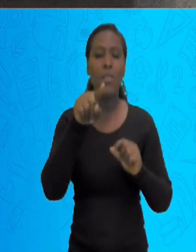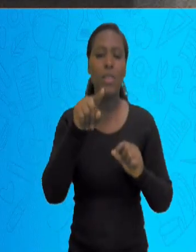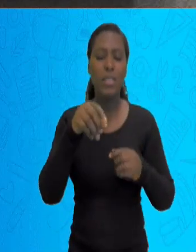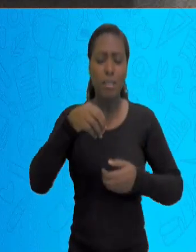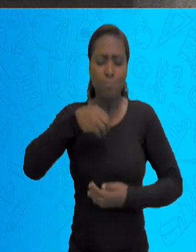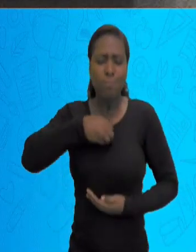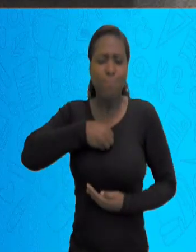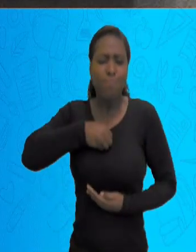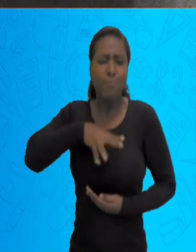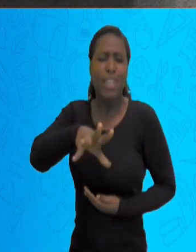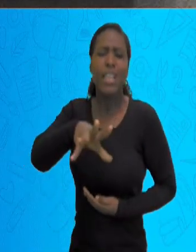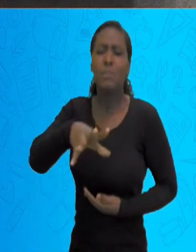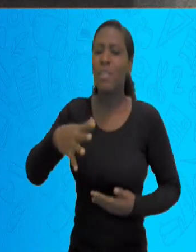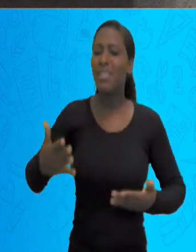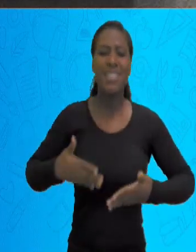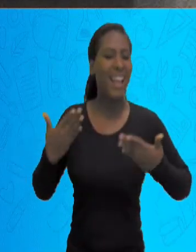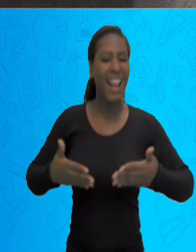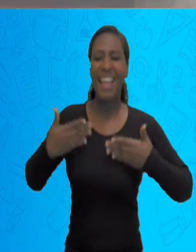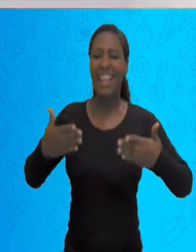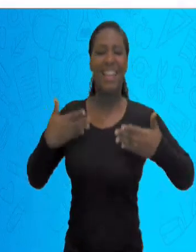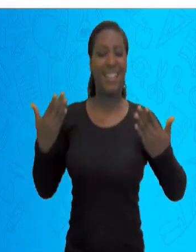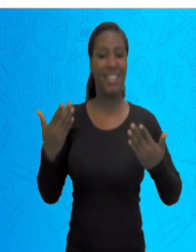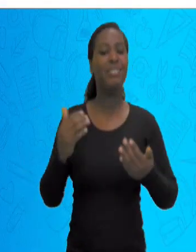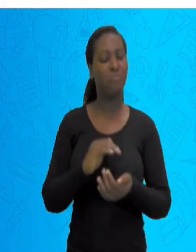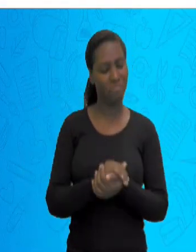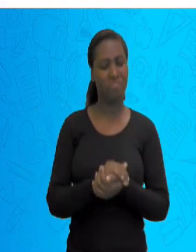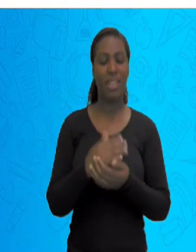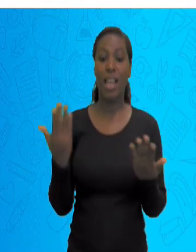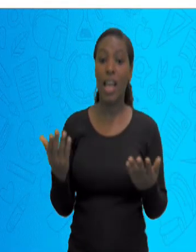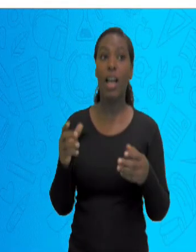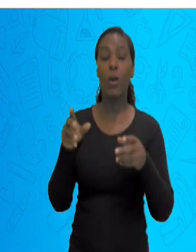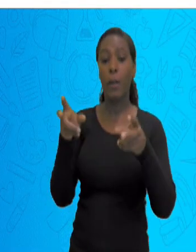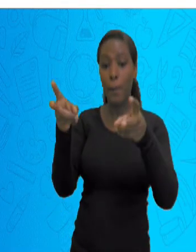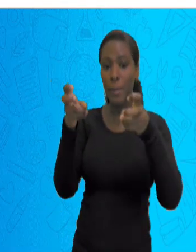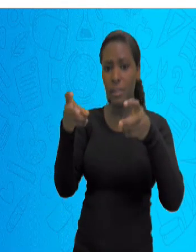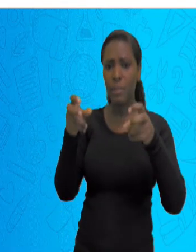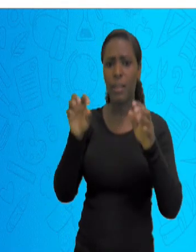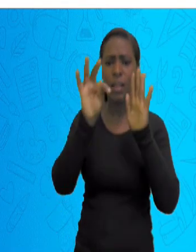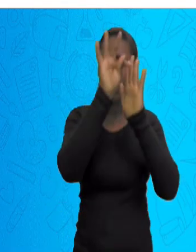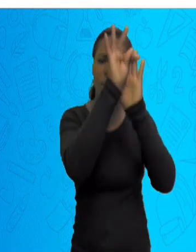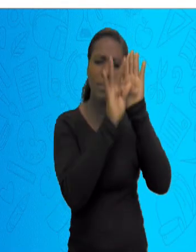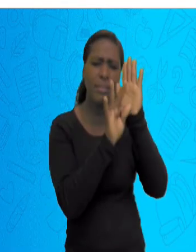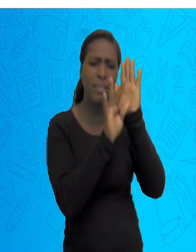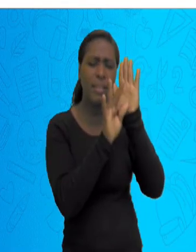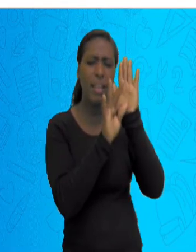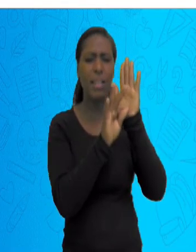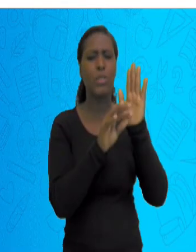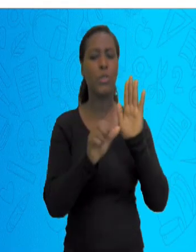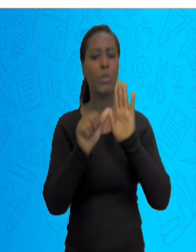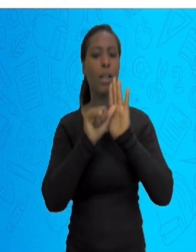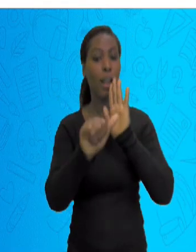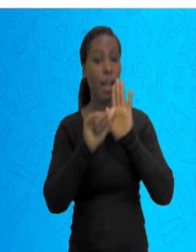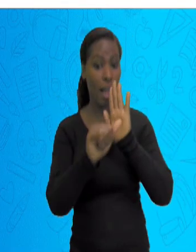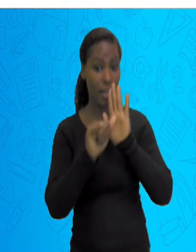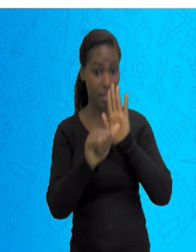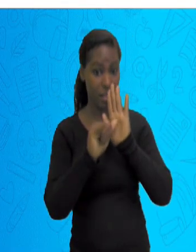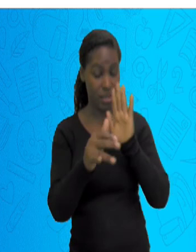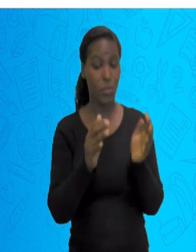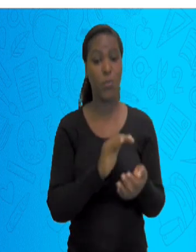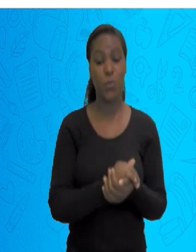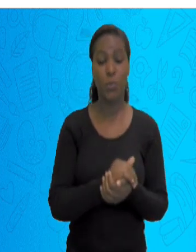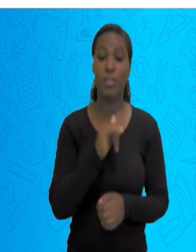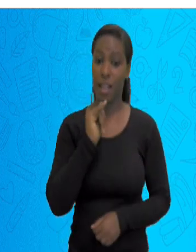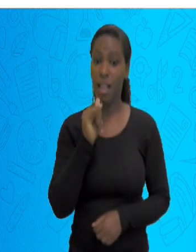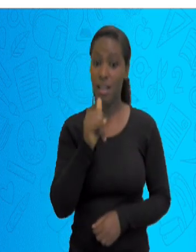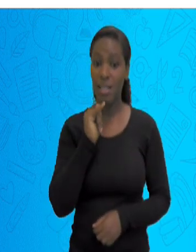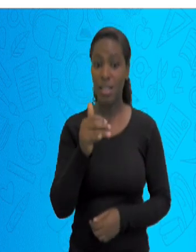observando então o texto narrativo. Observem que aqui já juntamos texto narrativo, não é mesmo? Falamos de